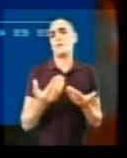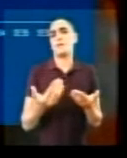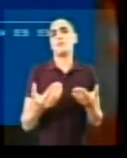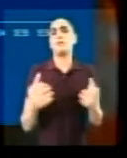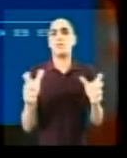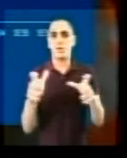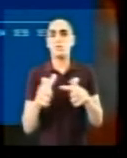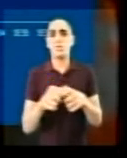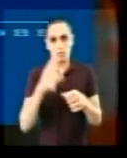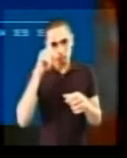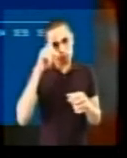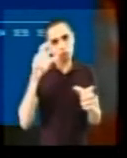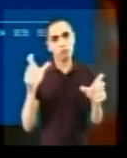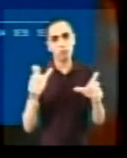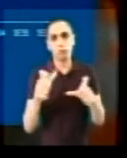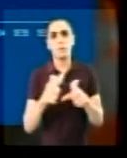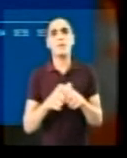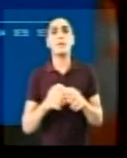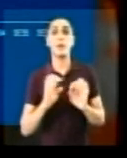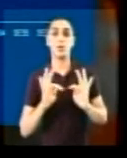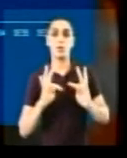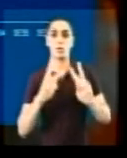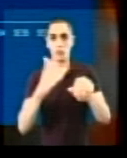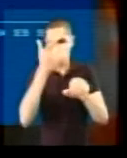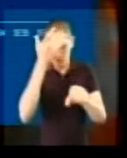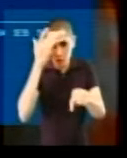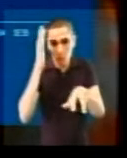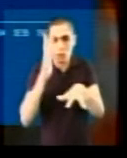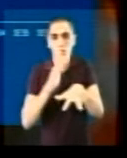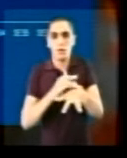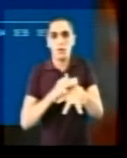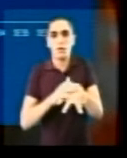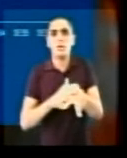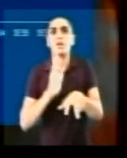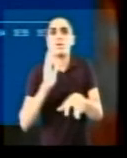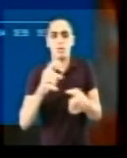com suspeita de Covid, em casos leves,